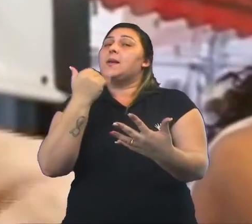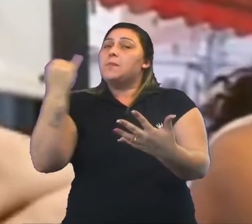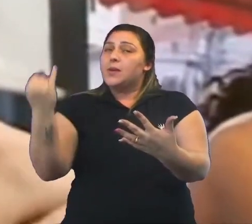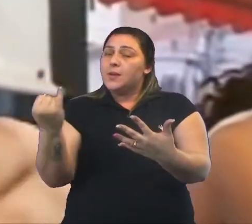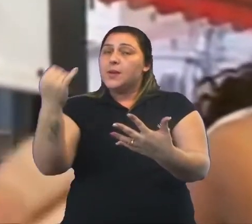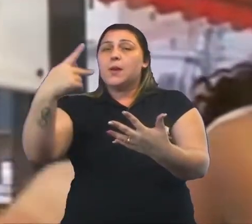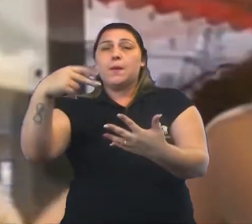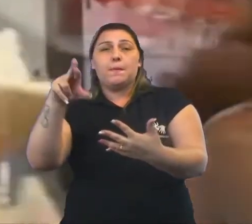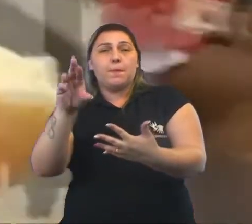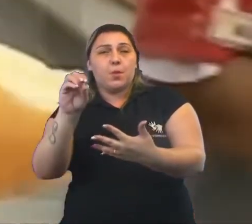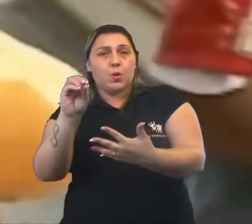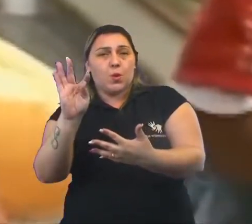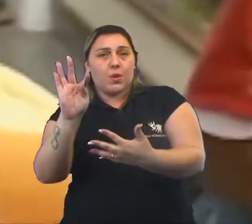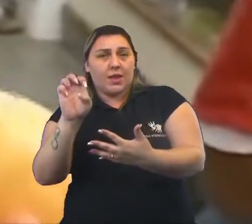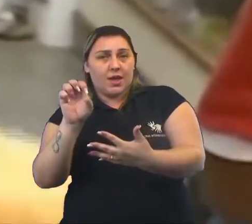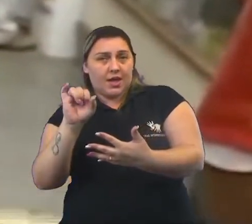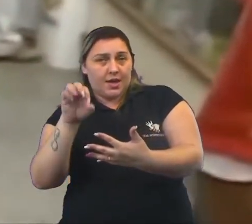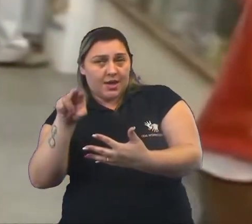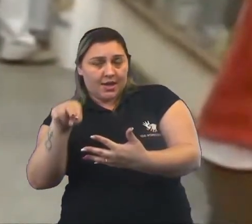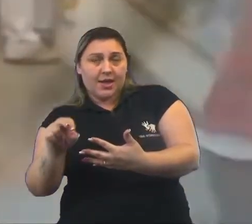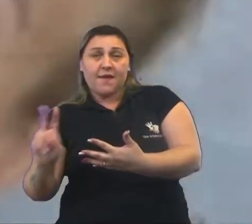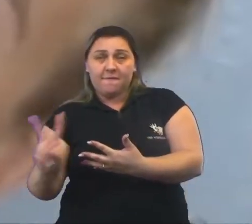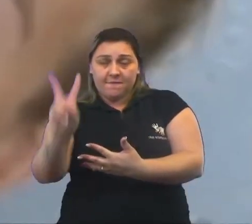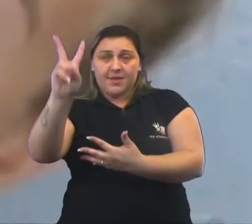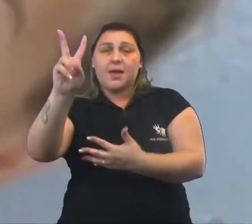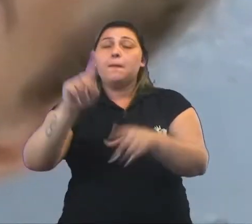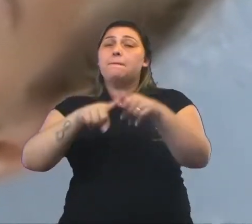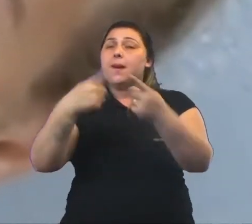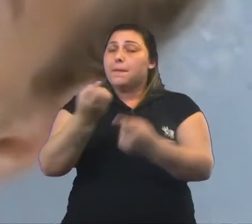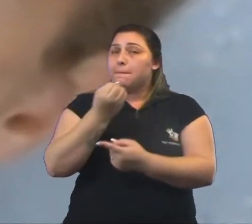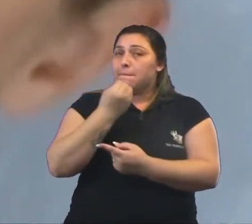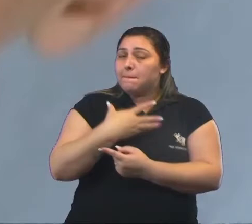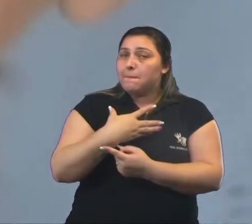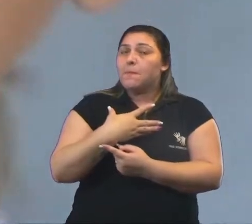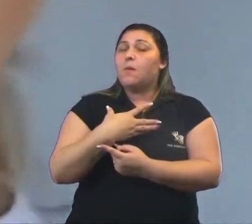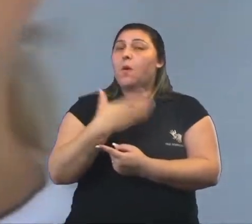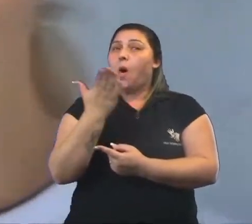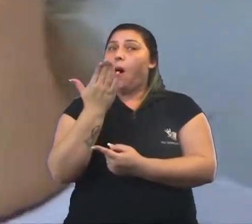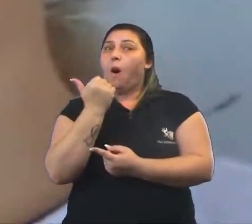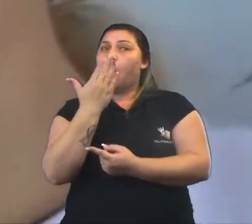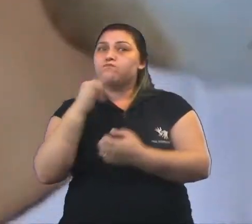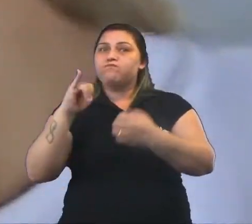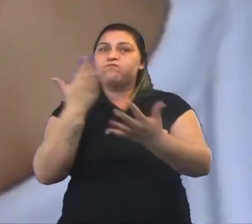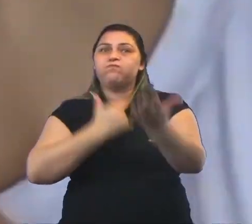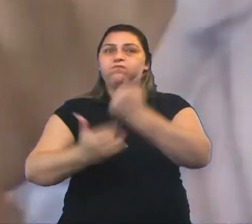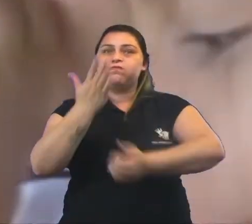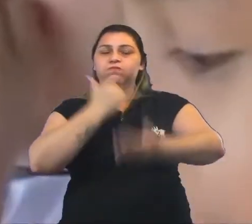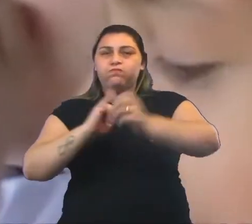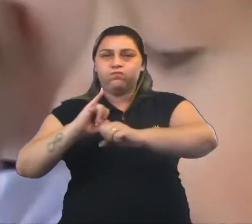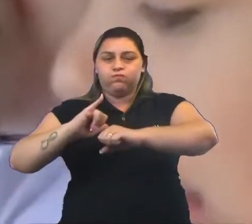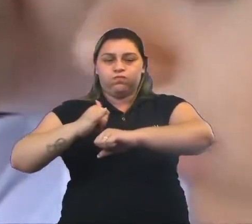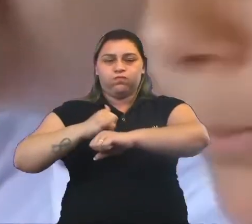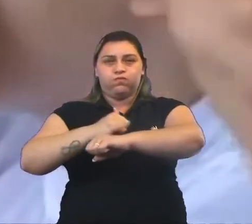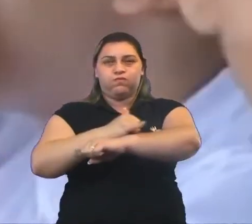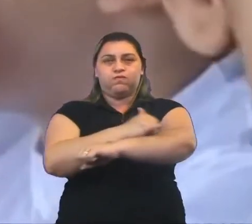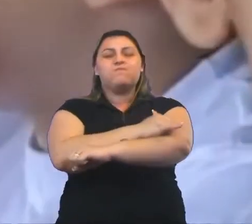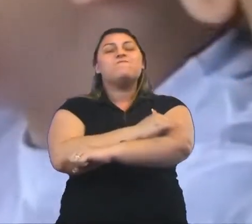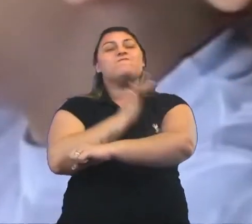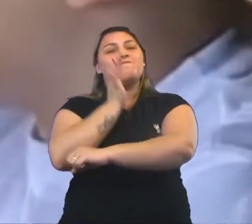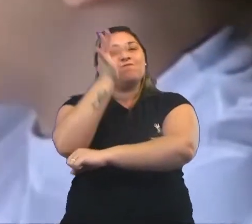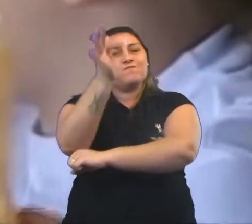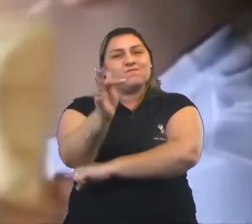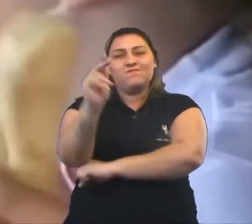em proteínas e vitaminas, Kika. Mas é bom não exagerar, porque comendo muito pão você pode